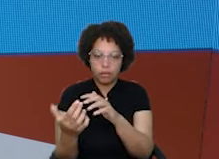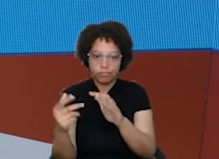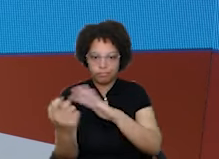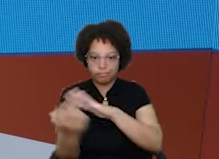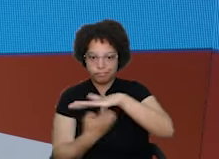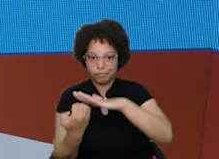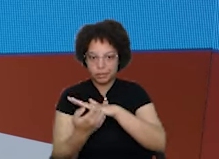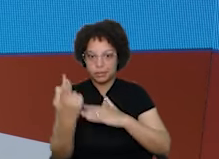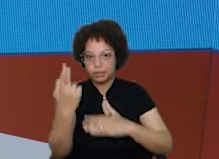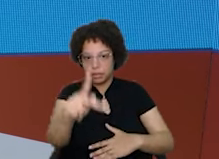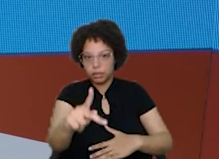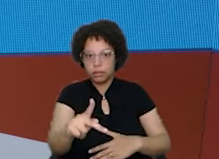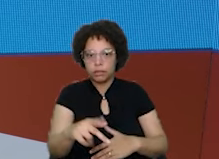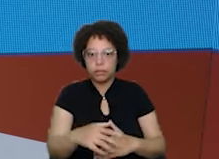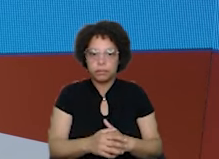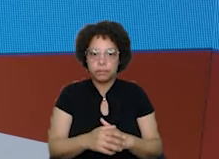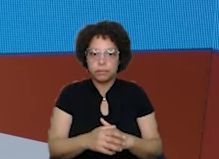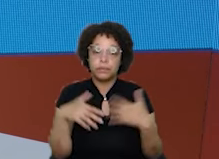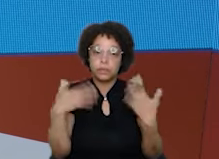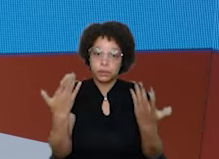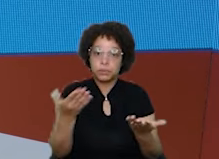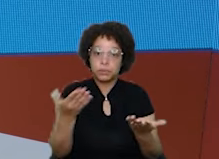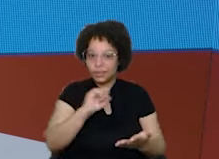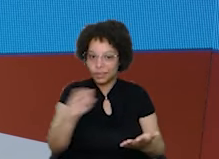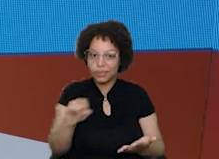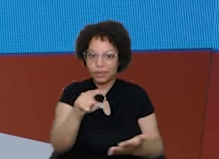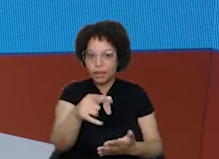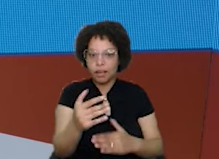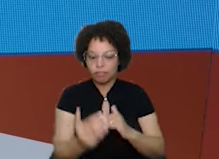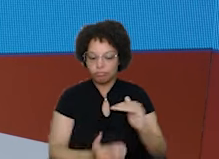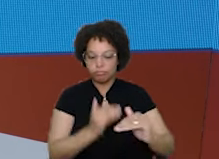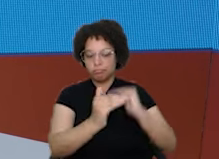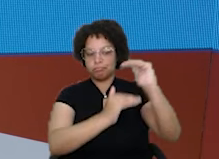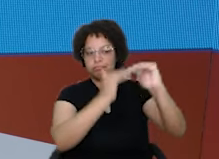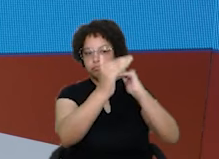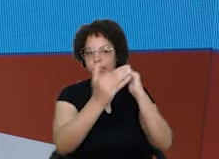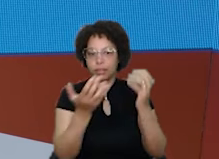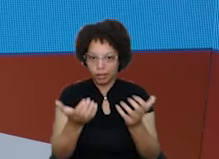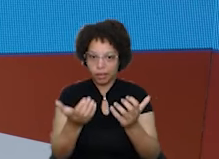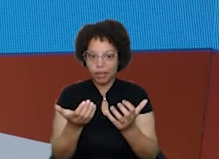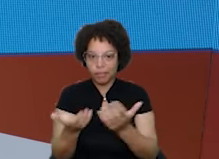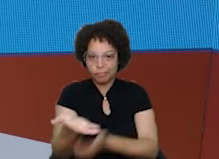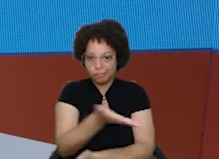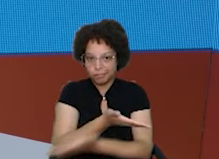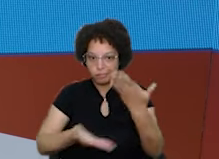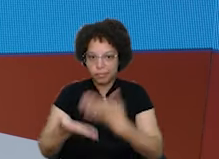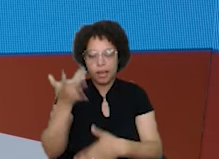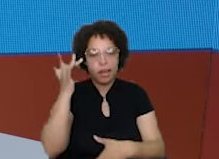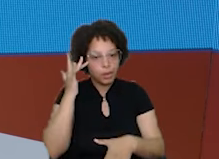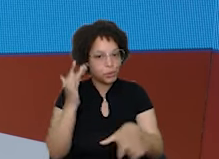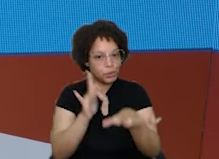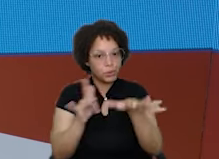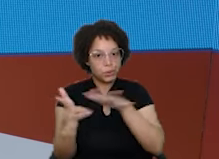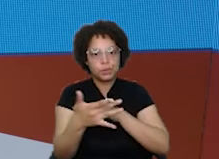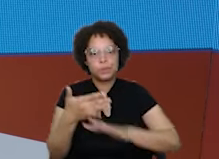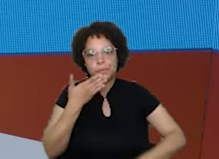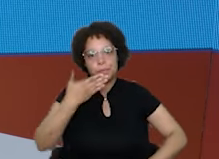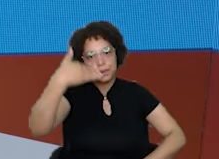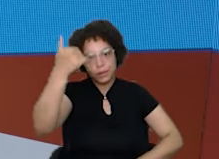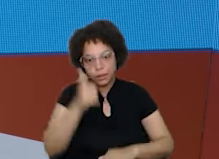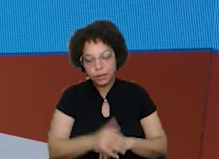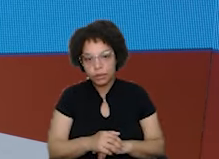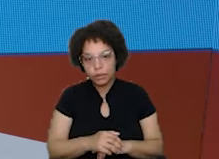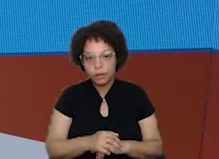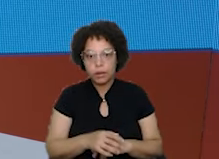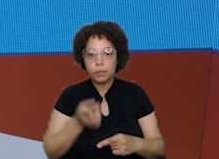através daquele canal Então se é um canal que ele quer construir Rela ionamento talvez a rede social ela vai ser um canal interessante por